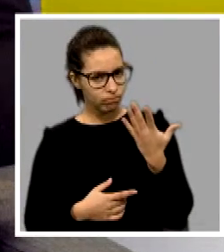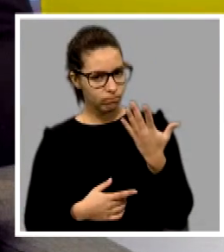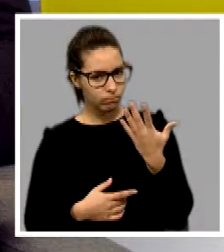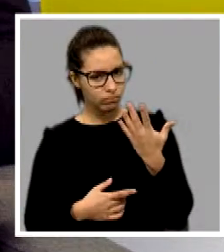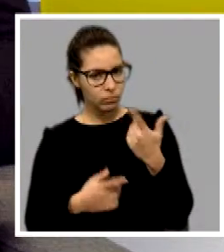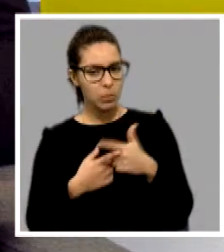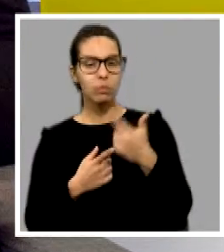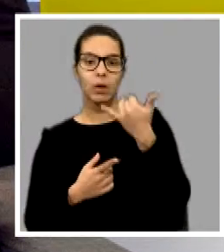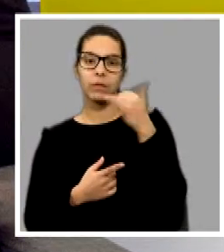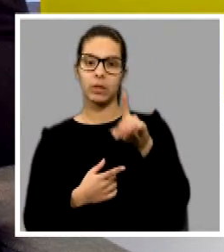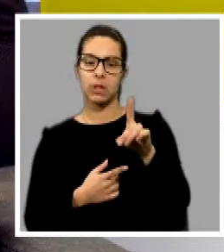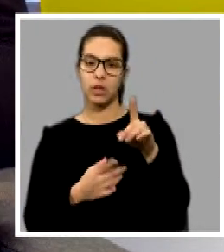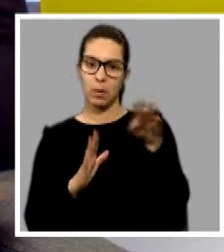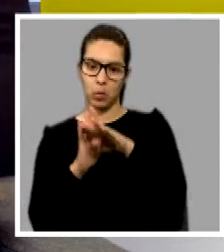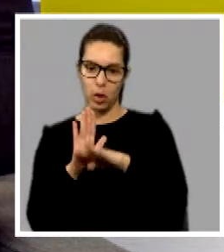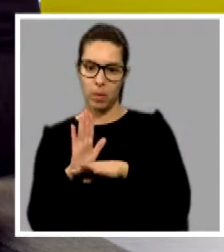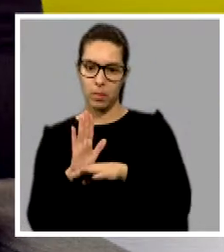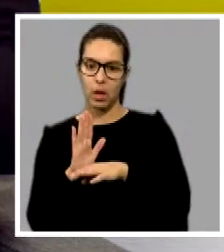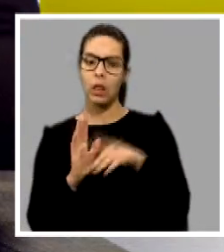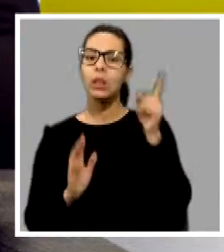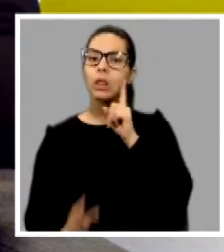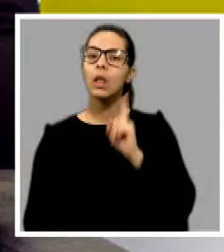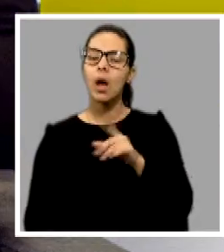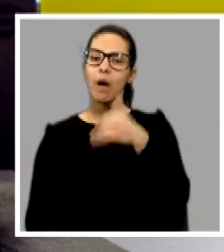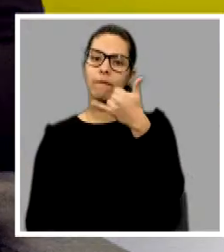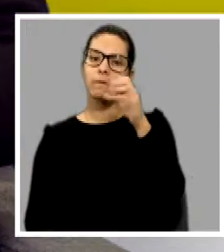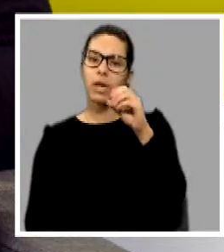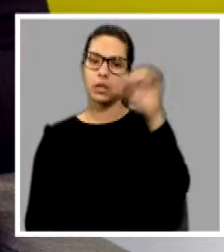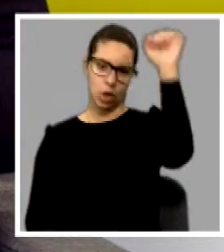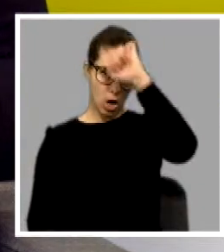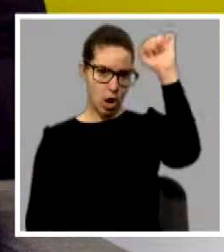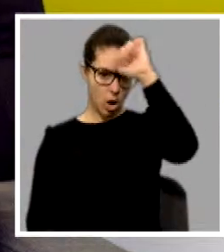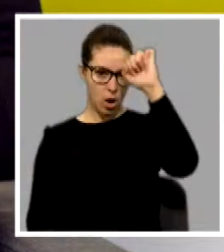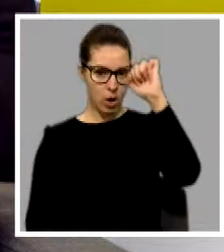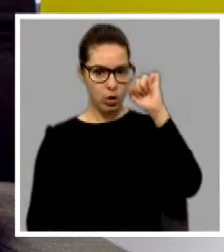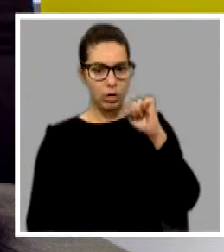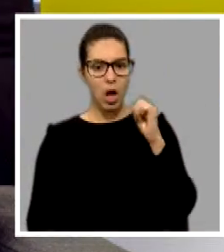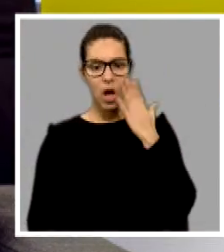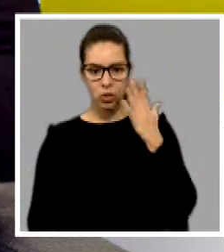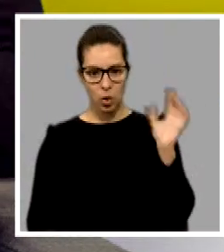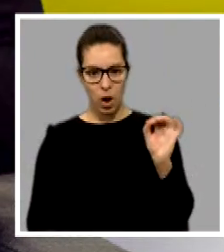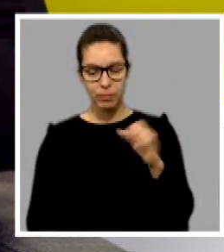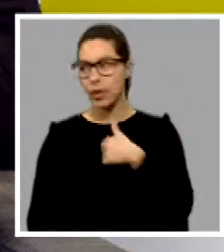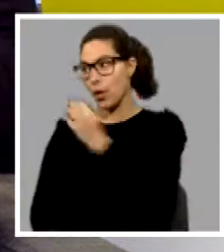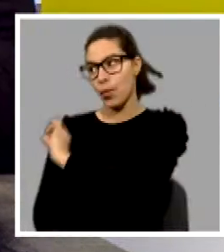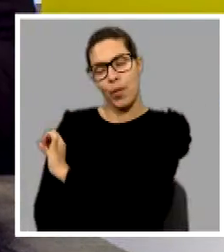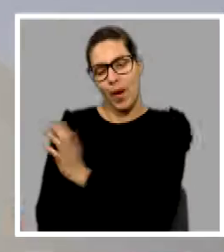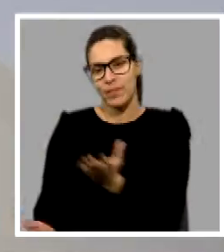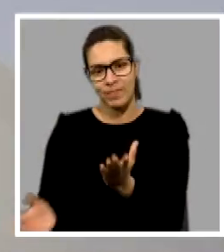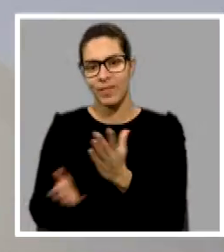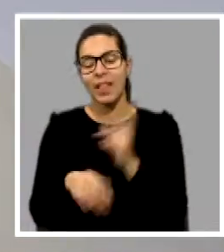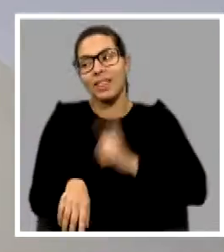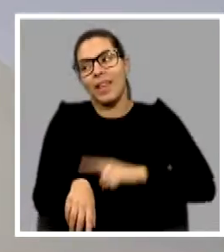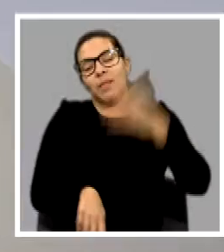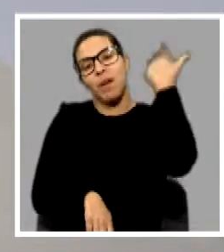dia, foi o 26º programa, penso que gravado no dia 20 de janeiro, pelo menos é o que está aqui, já não usam agora